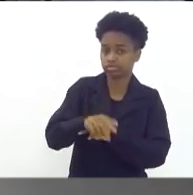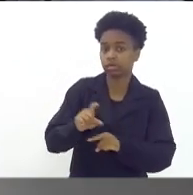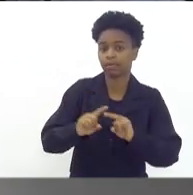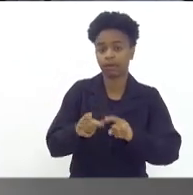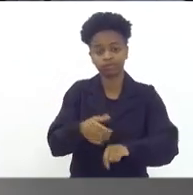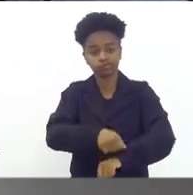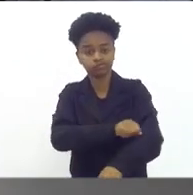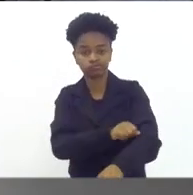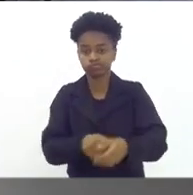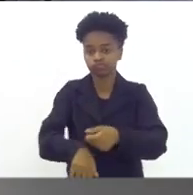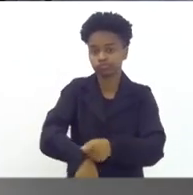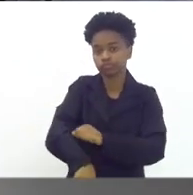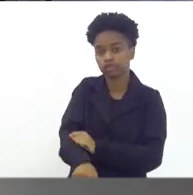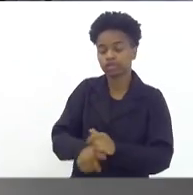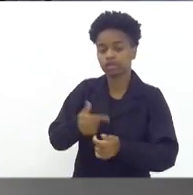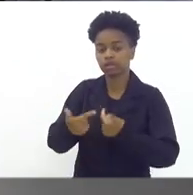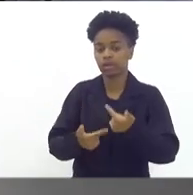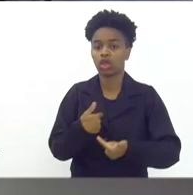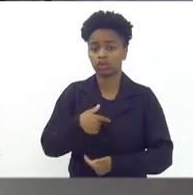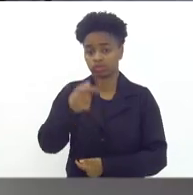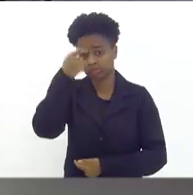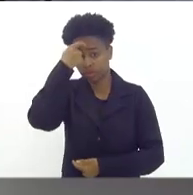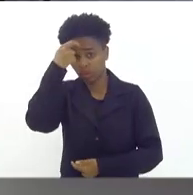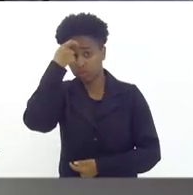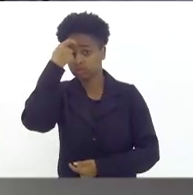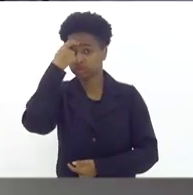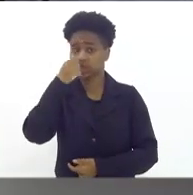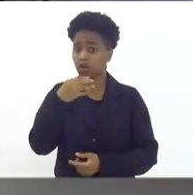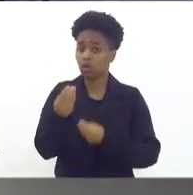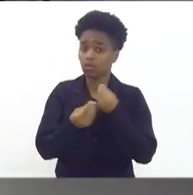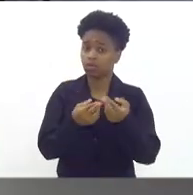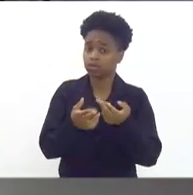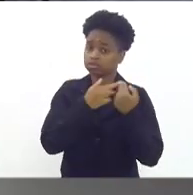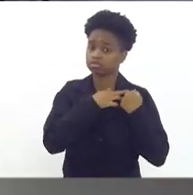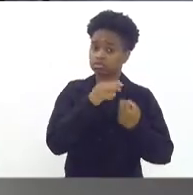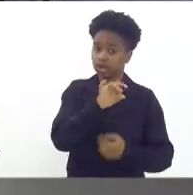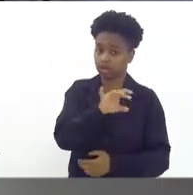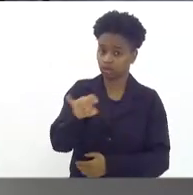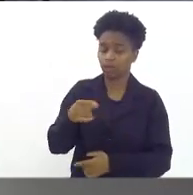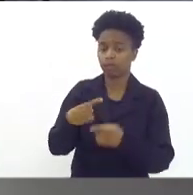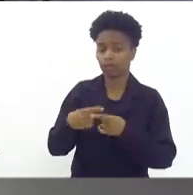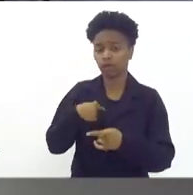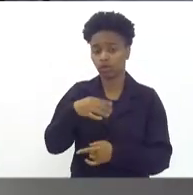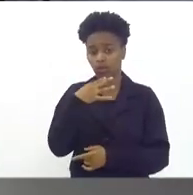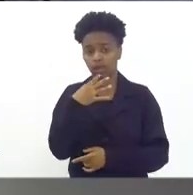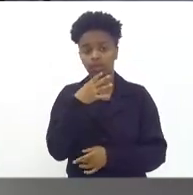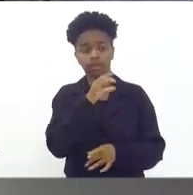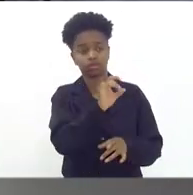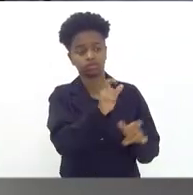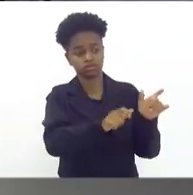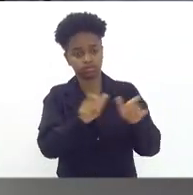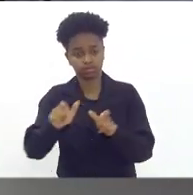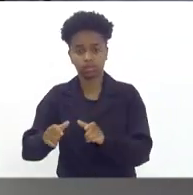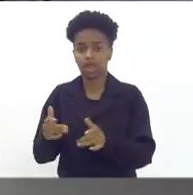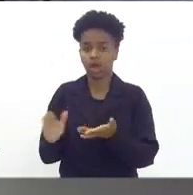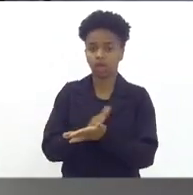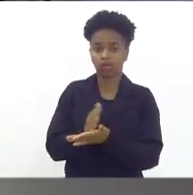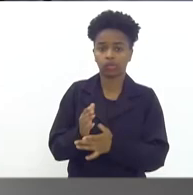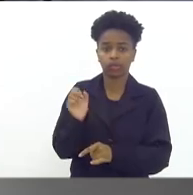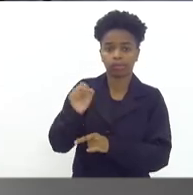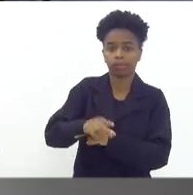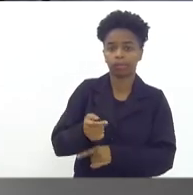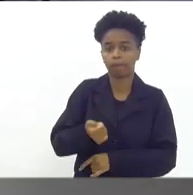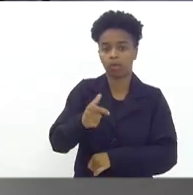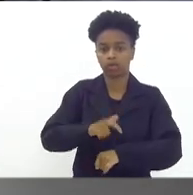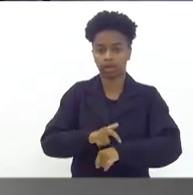eu tenho ciência da responsabilidade da responsabilidade de cada um Porque eu conheço eles conheço ou algum recente que entraram certo